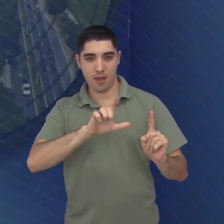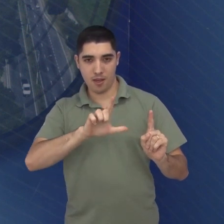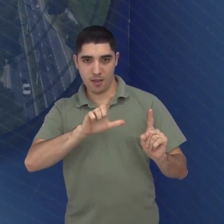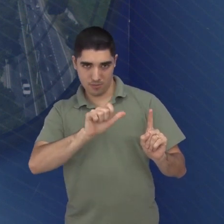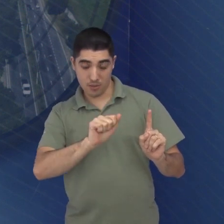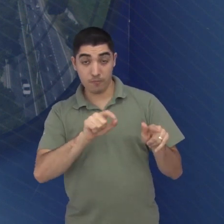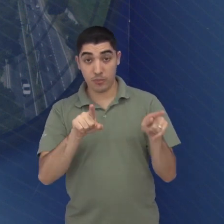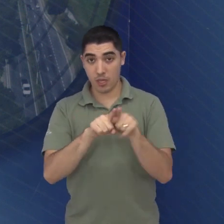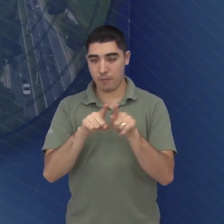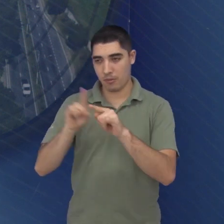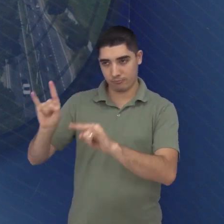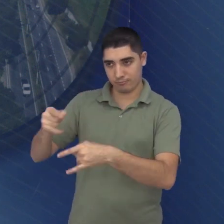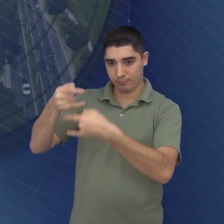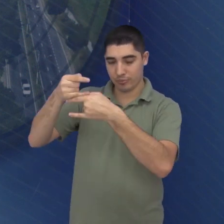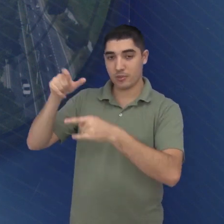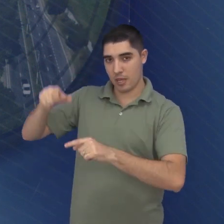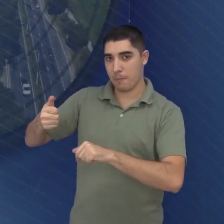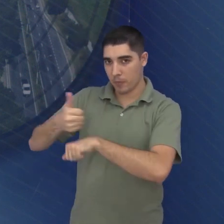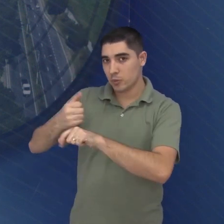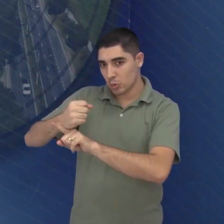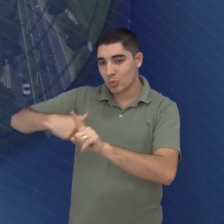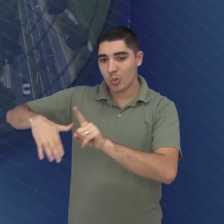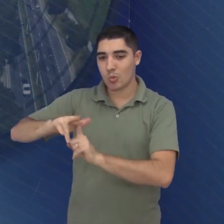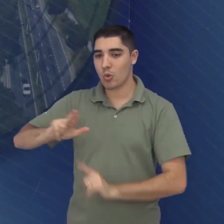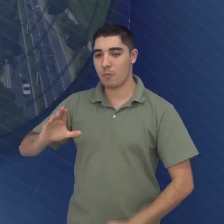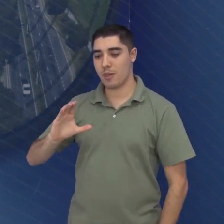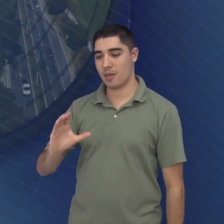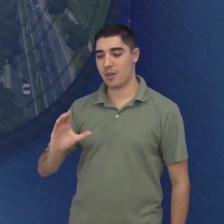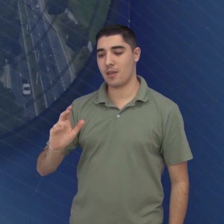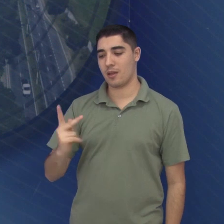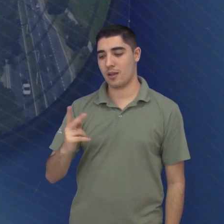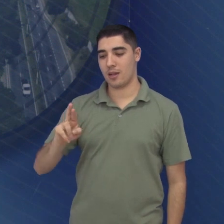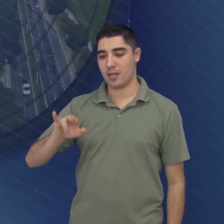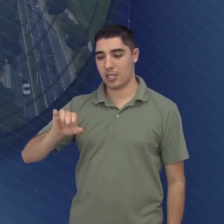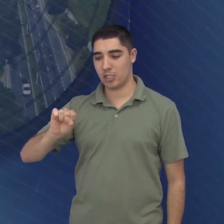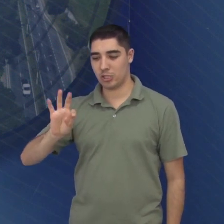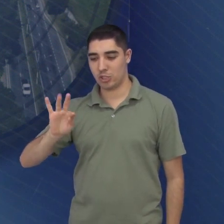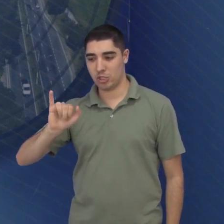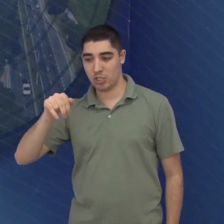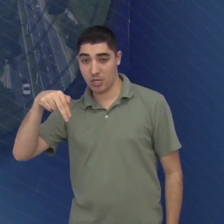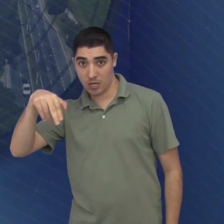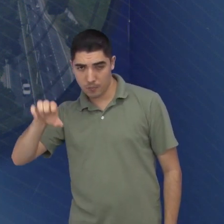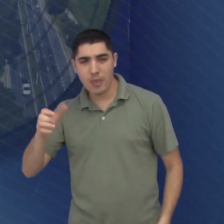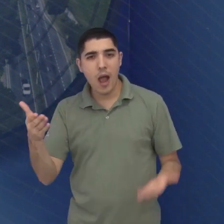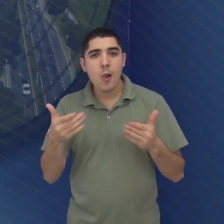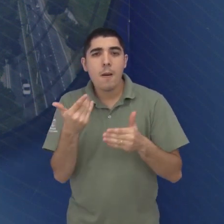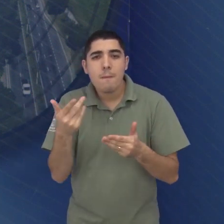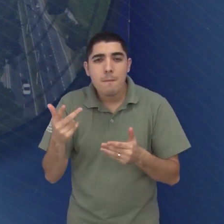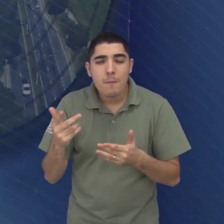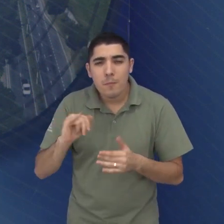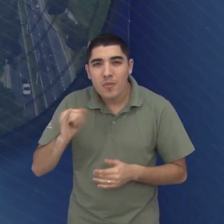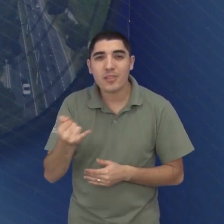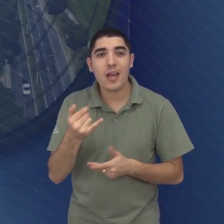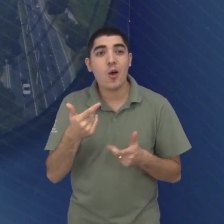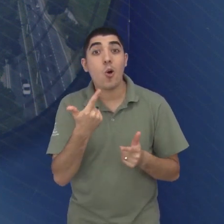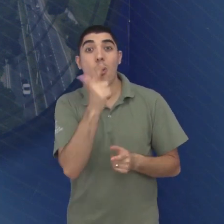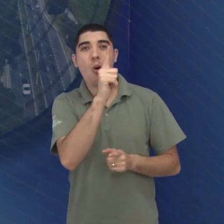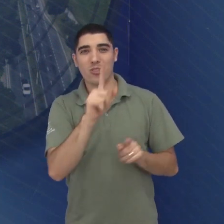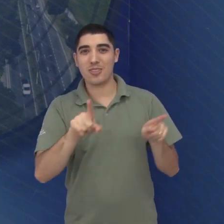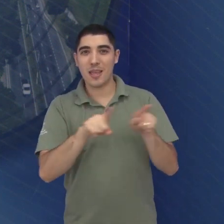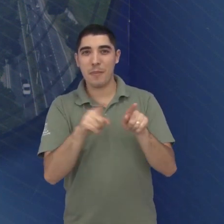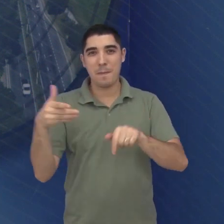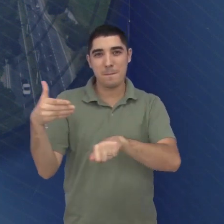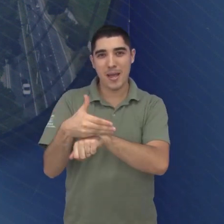Martini e de forma remota a socióloga Cristiane Coelho. Eu quero já aproveitar para chamar um outro convidado